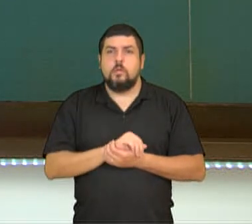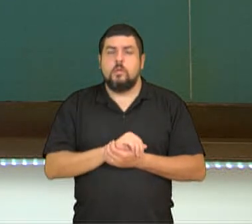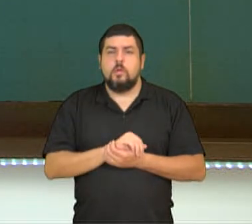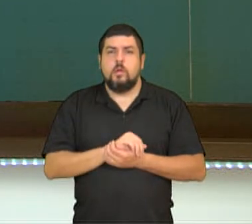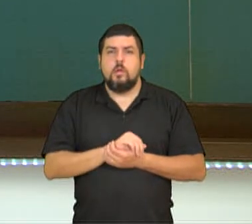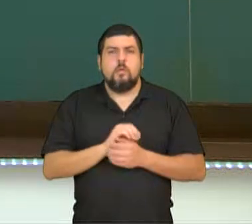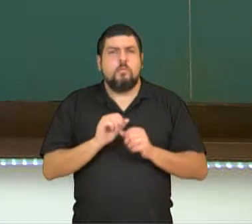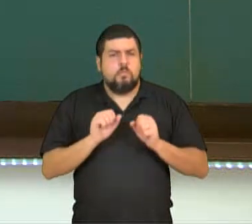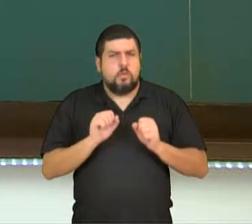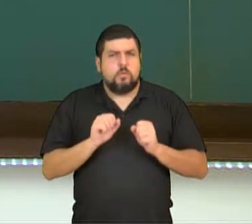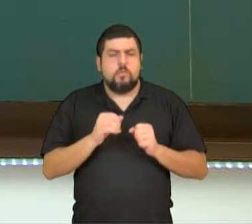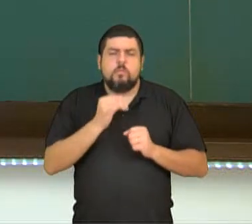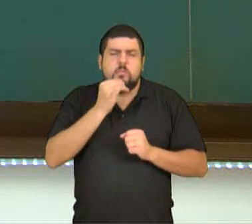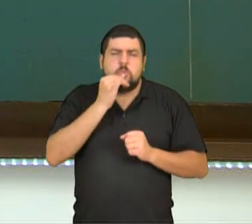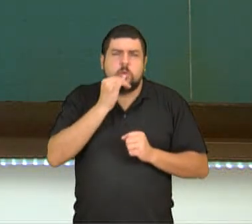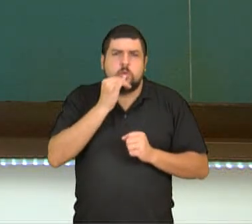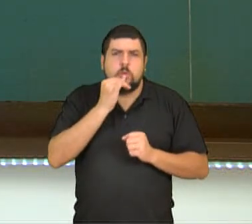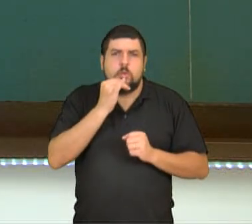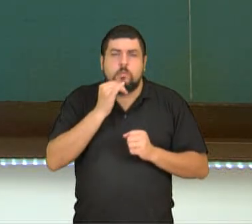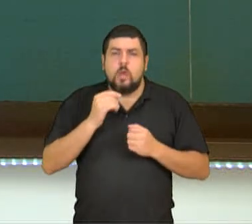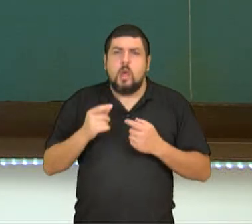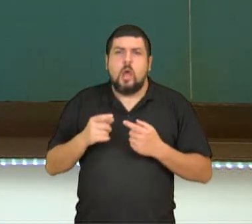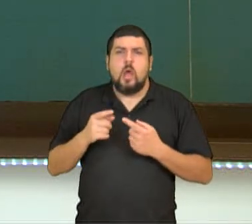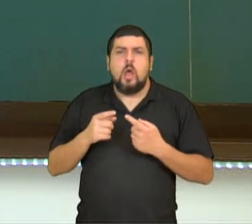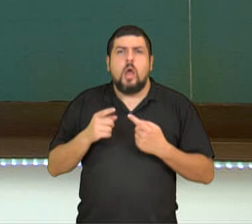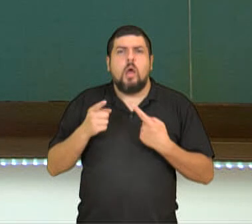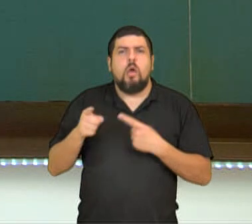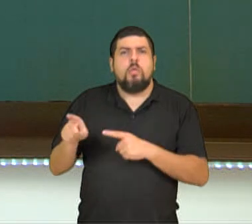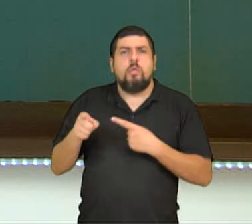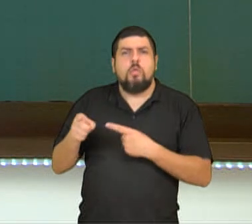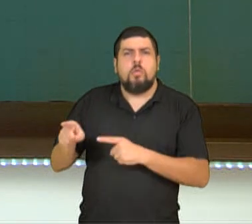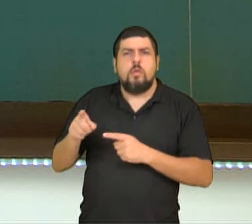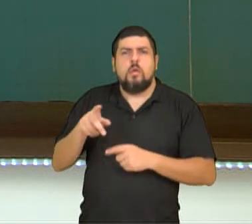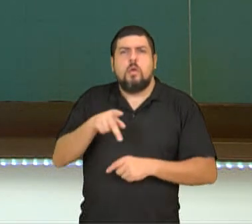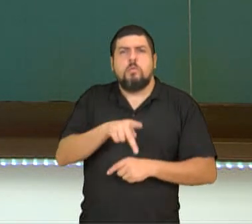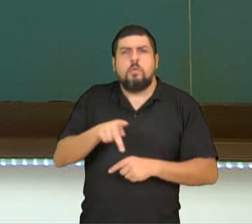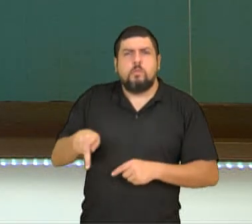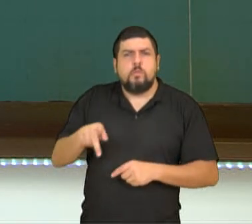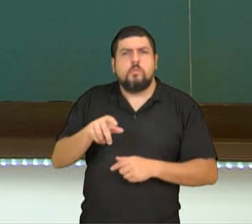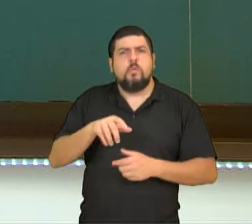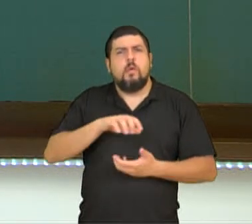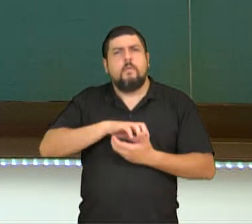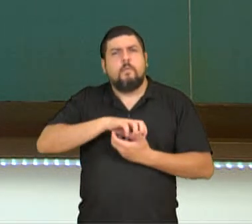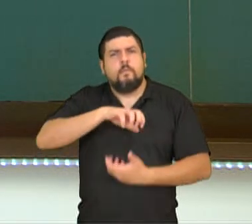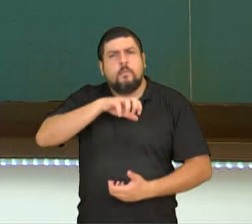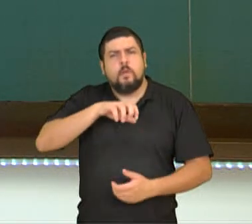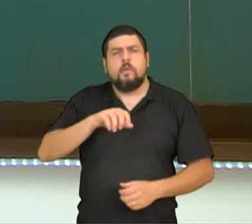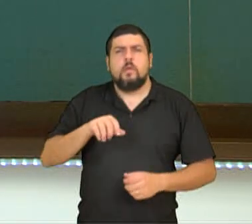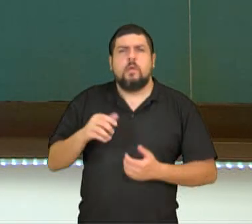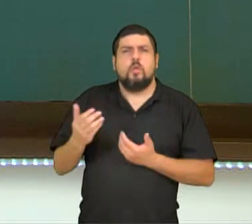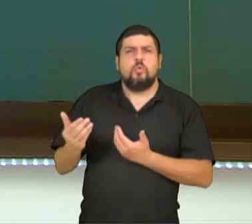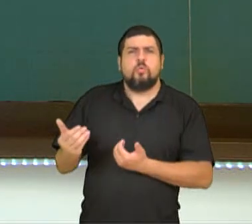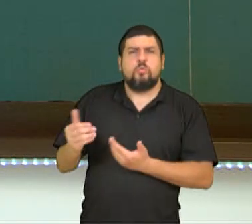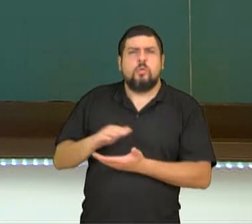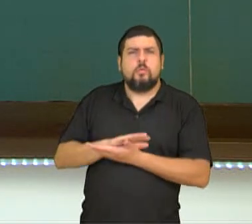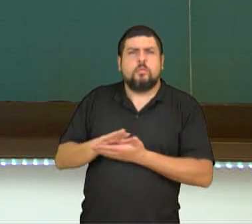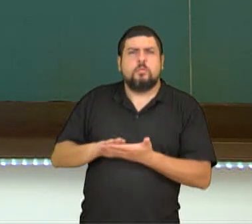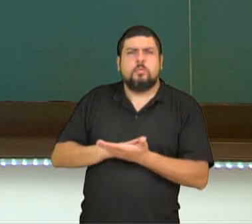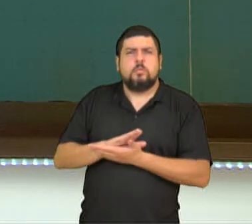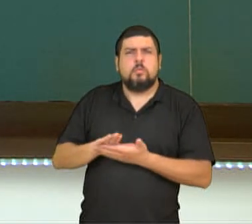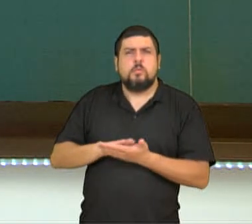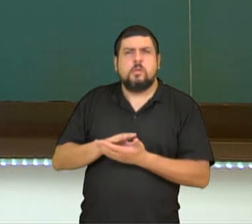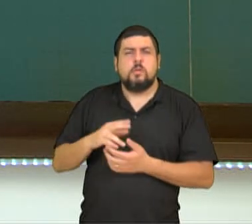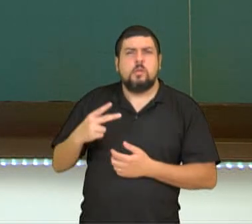idade um pouquinho maior, né, do que a juventude, e de repente, se a intenção foi dizer